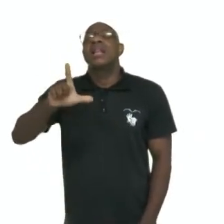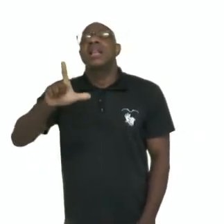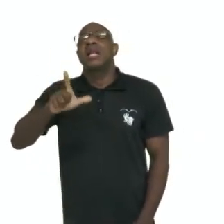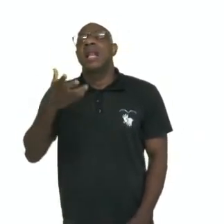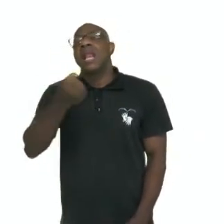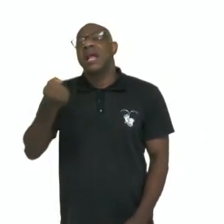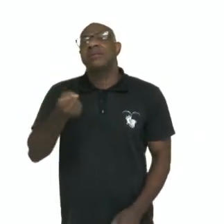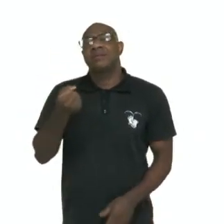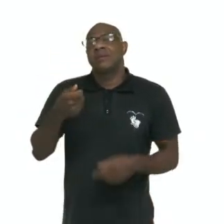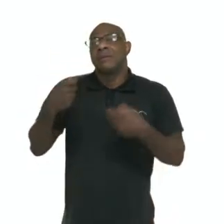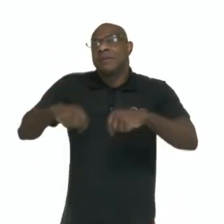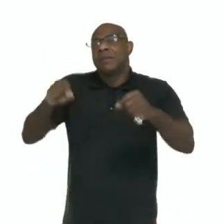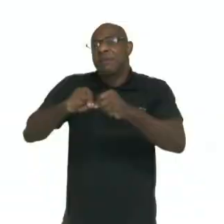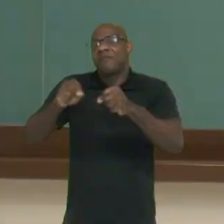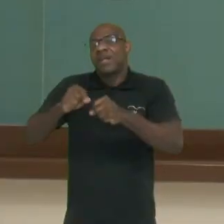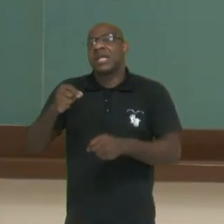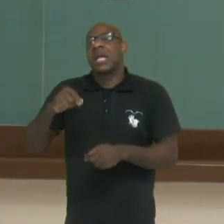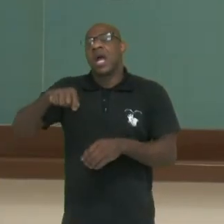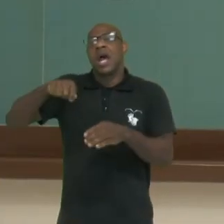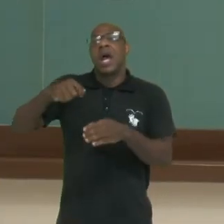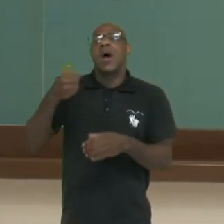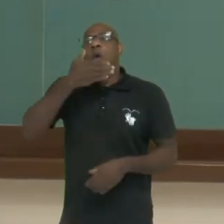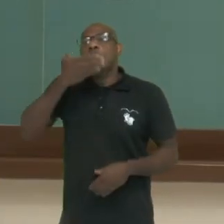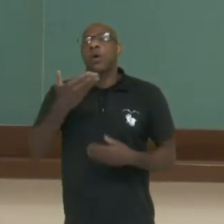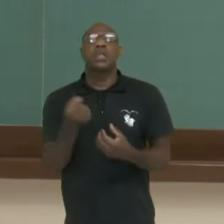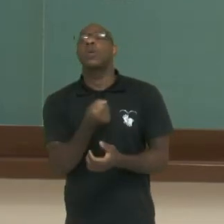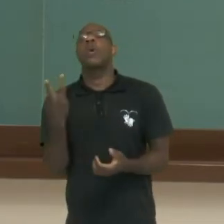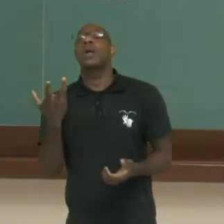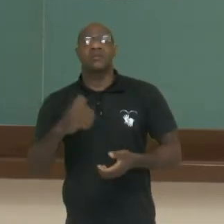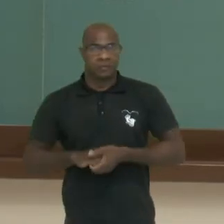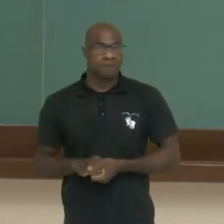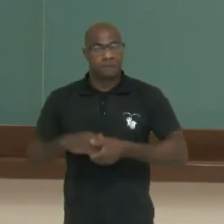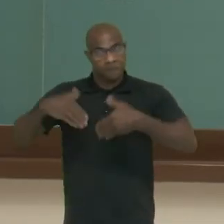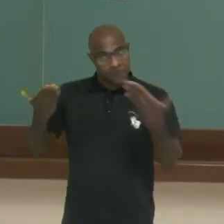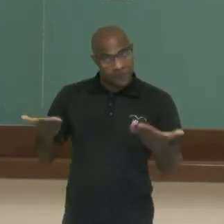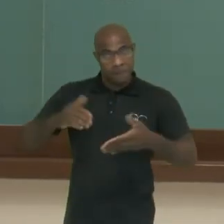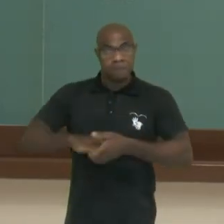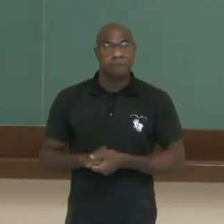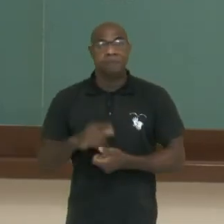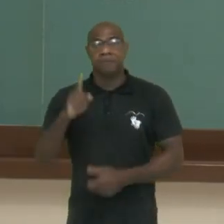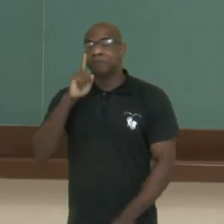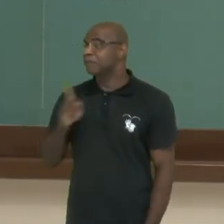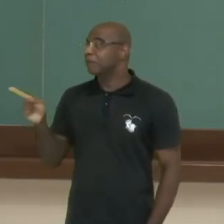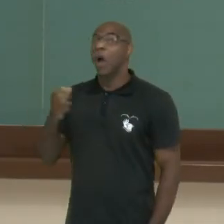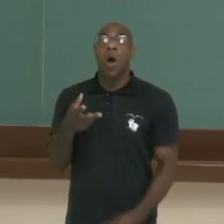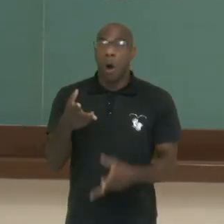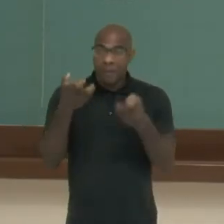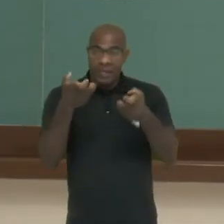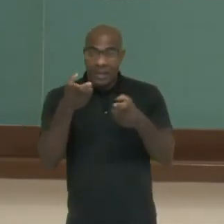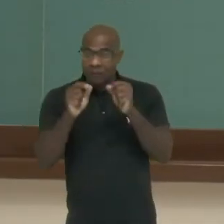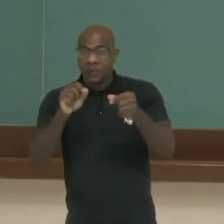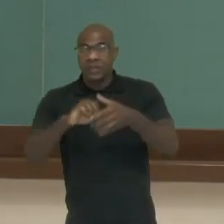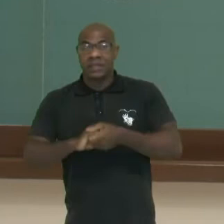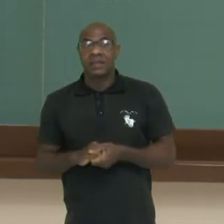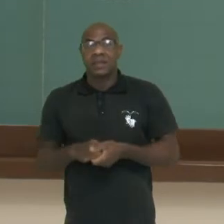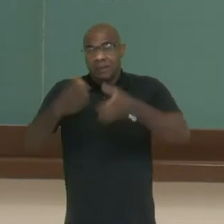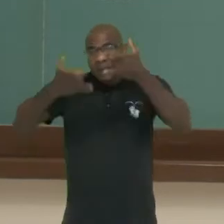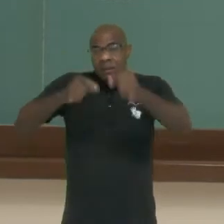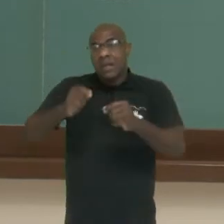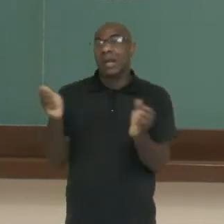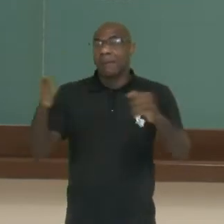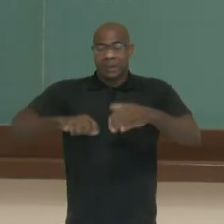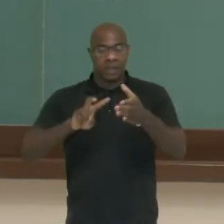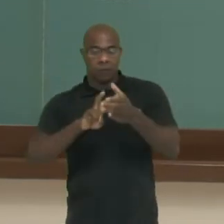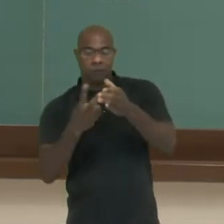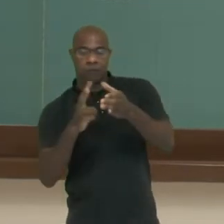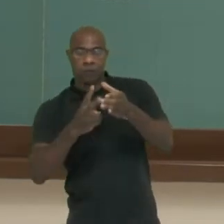essa encomenda? Como será que ela vai ter que fazer isso? Então, olha só, observe que aqui nós estamos falando da